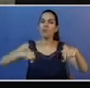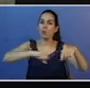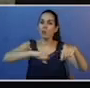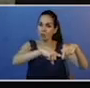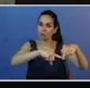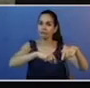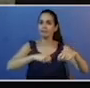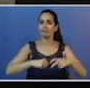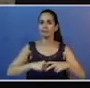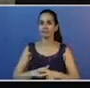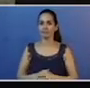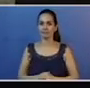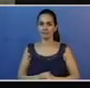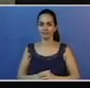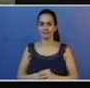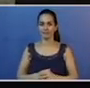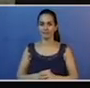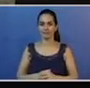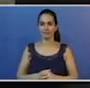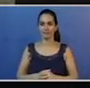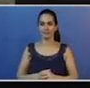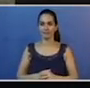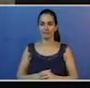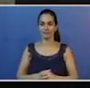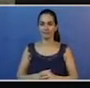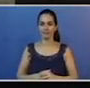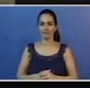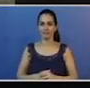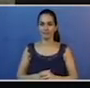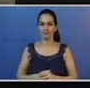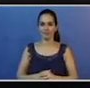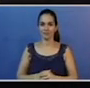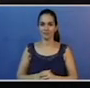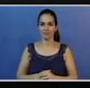dentro das traves, né, dentro da meta.